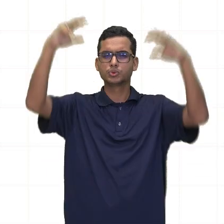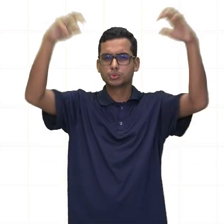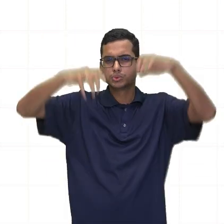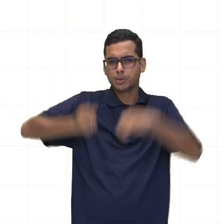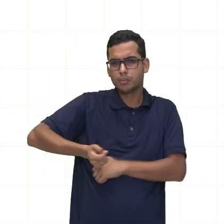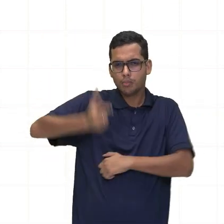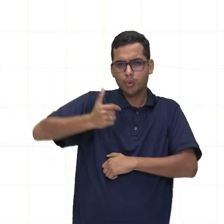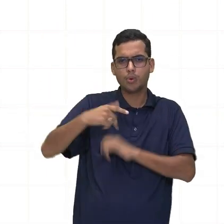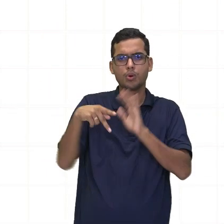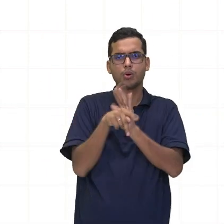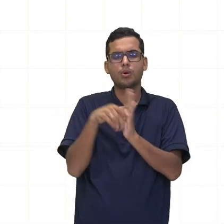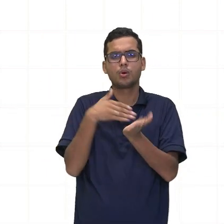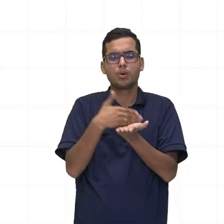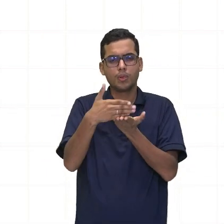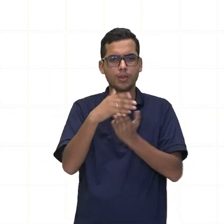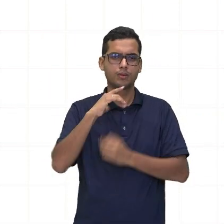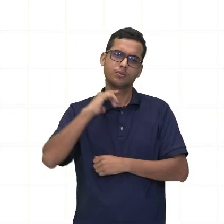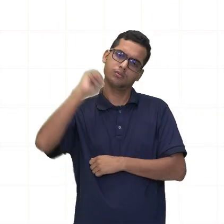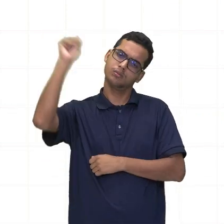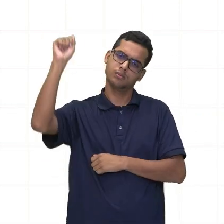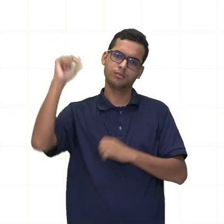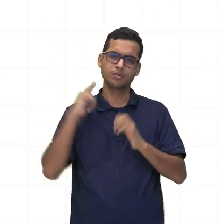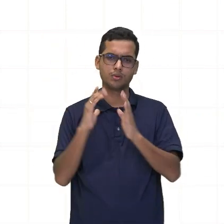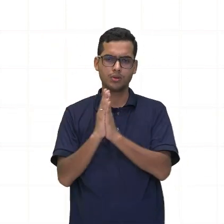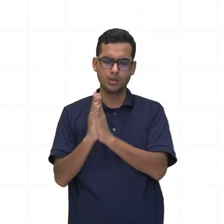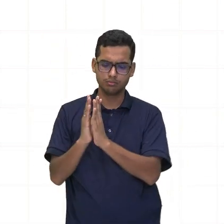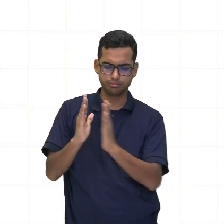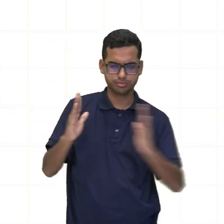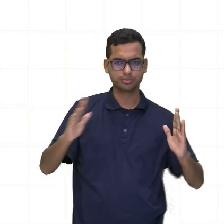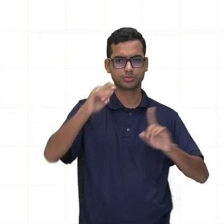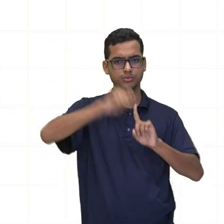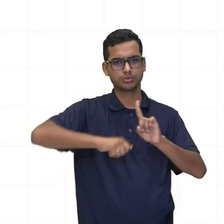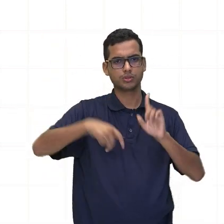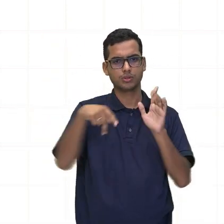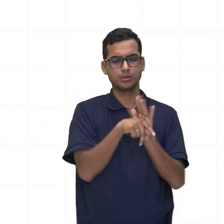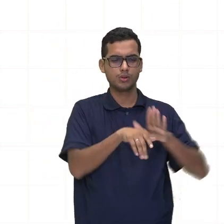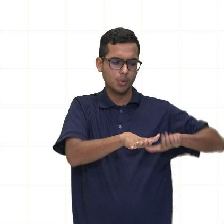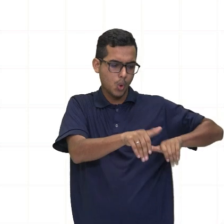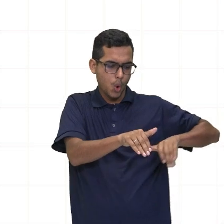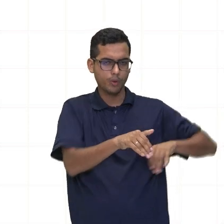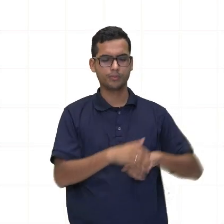agora no nosso climograma, nós temos aí 2 climogramas para a gente